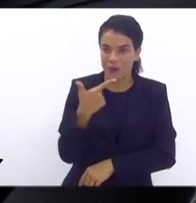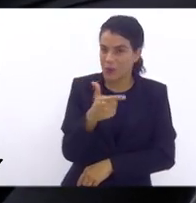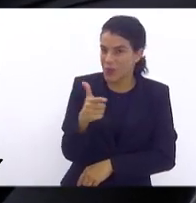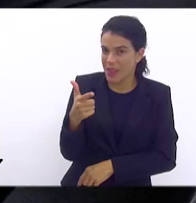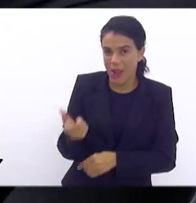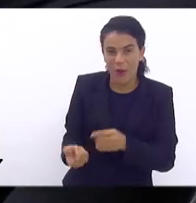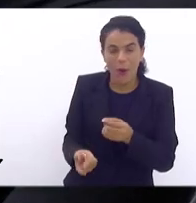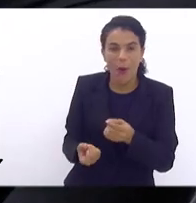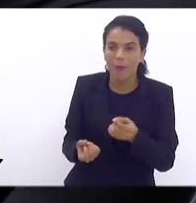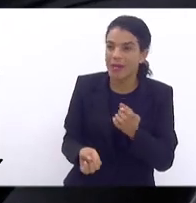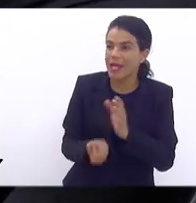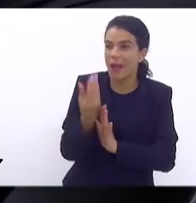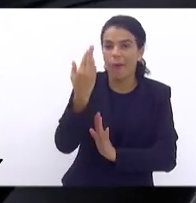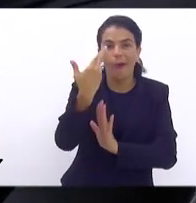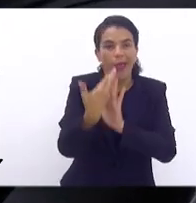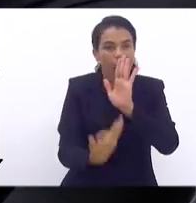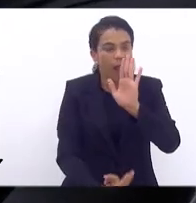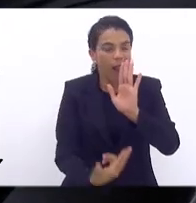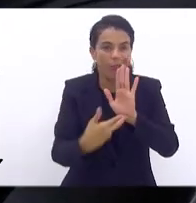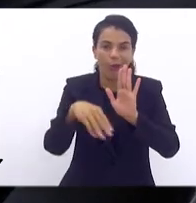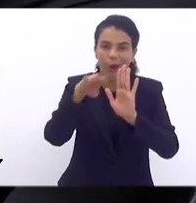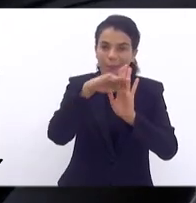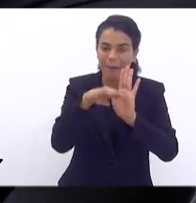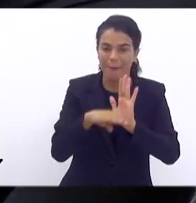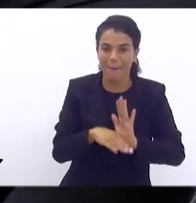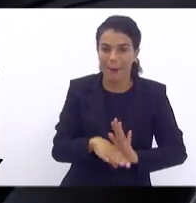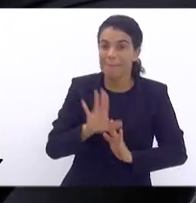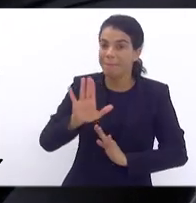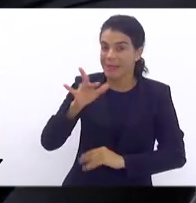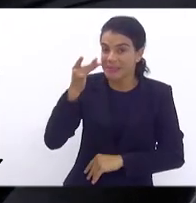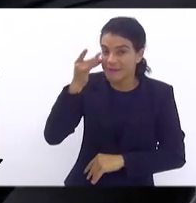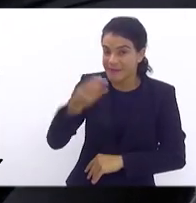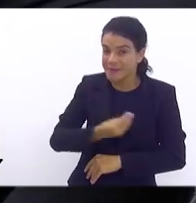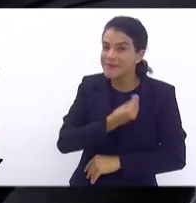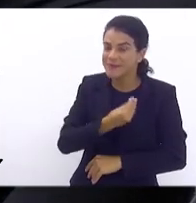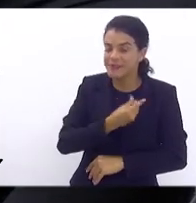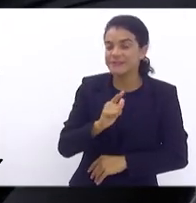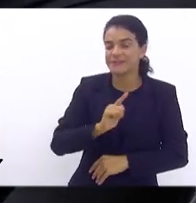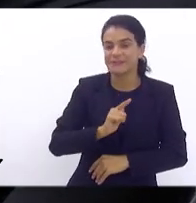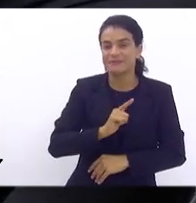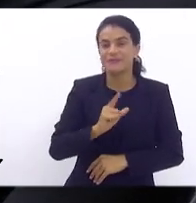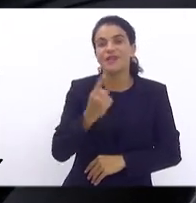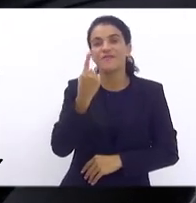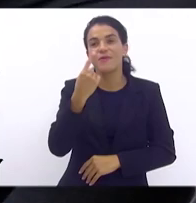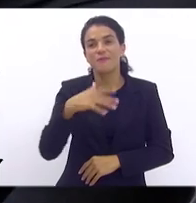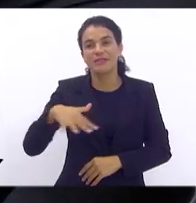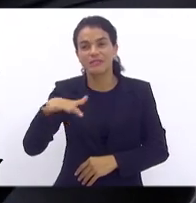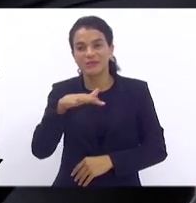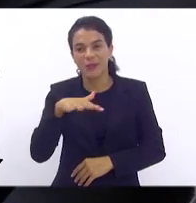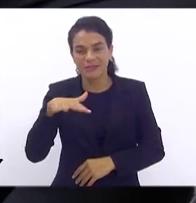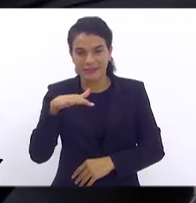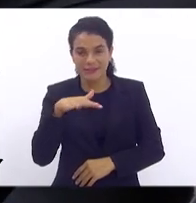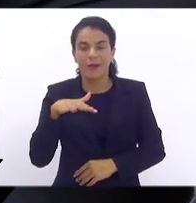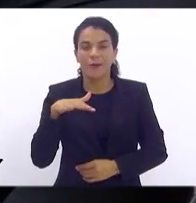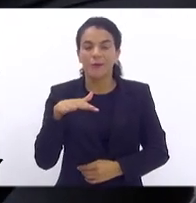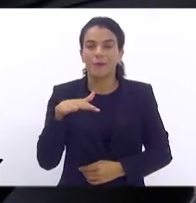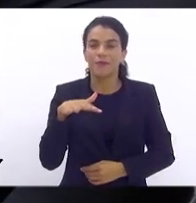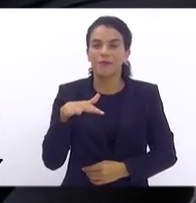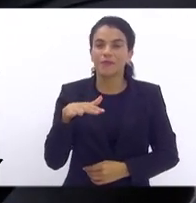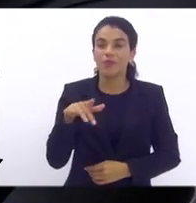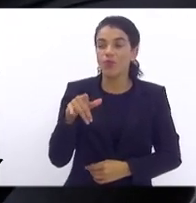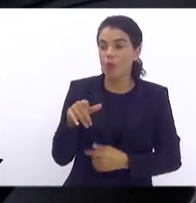dados né mas a gente lida com esse problema na vida real a gente teve um caso específico que o